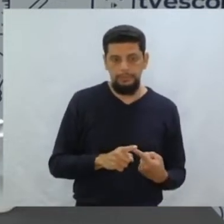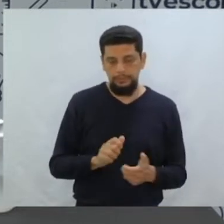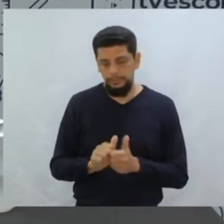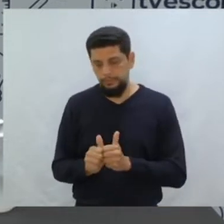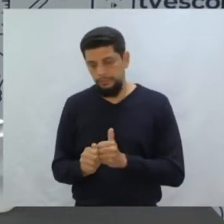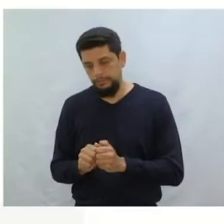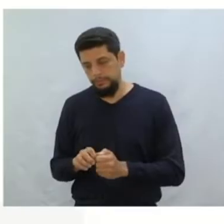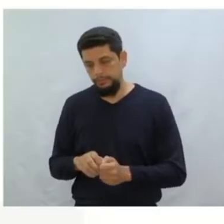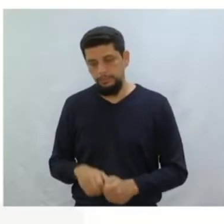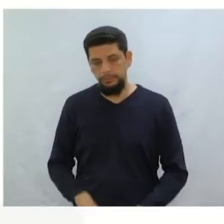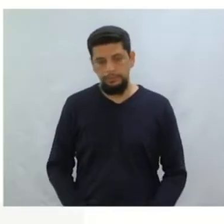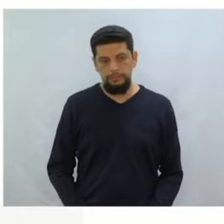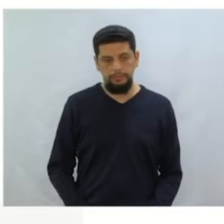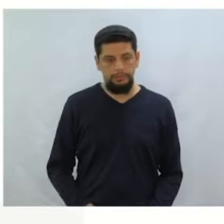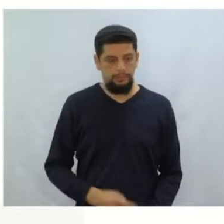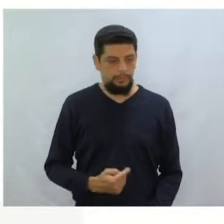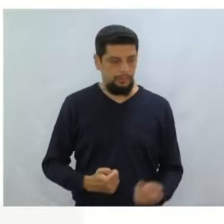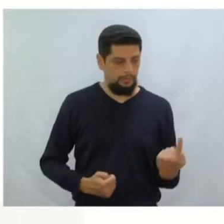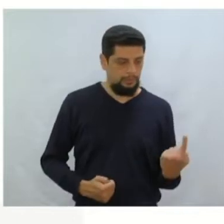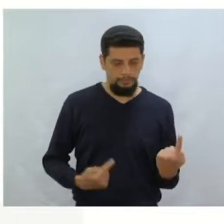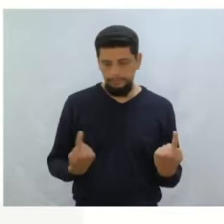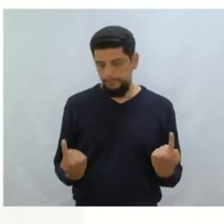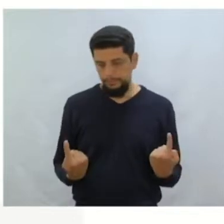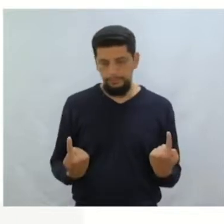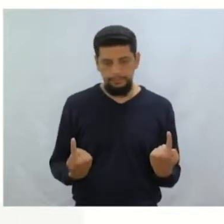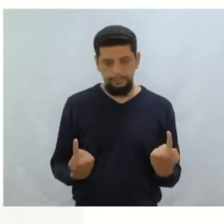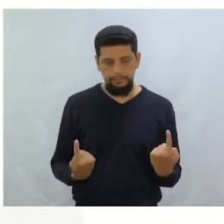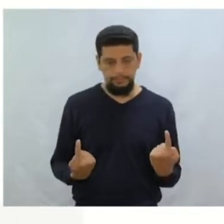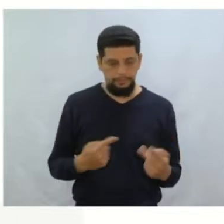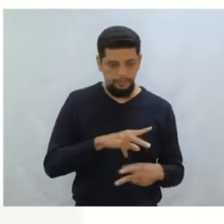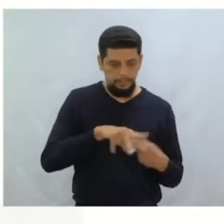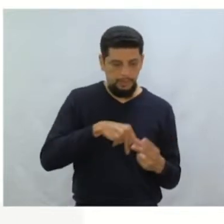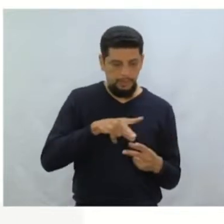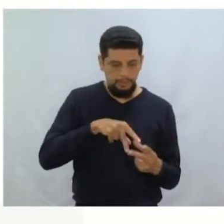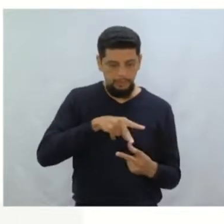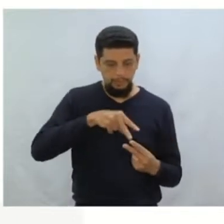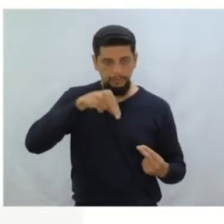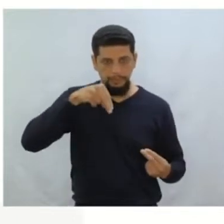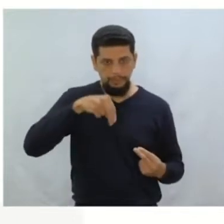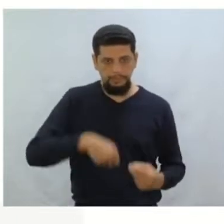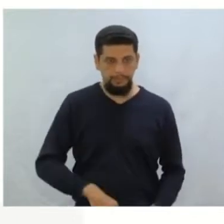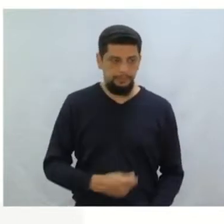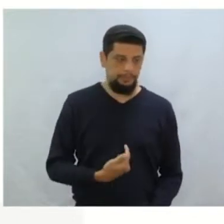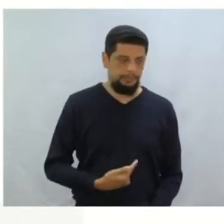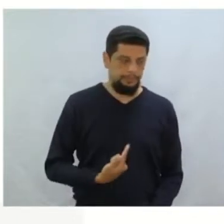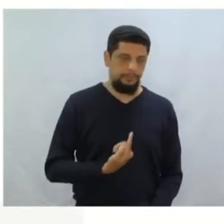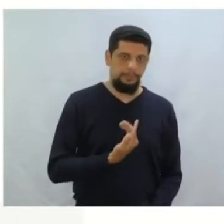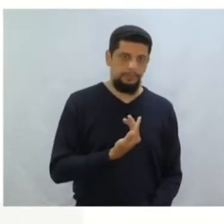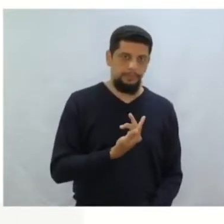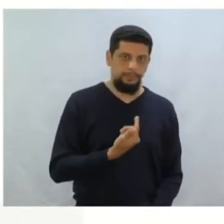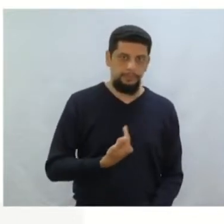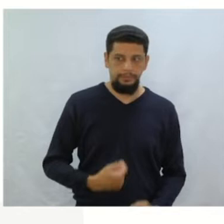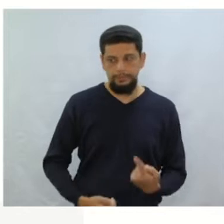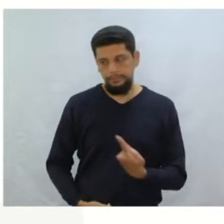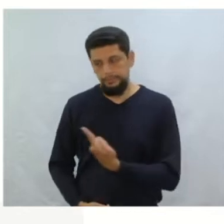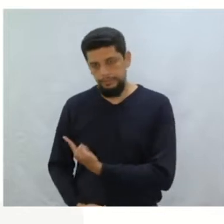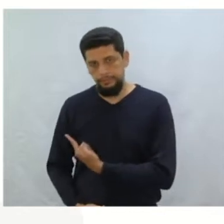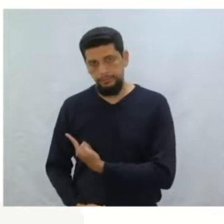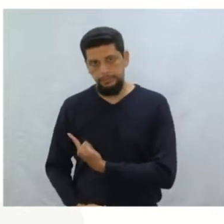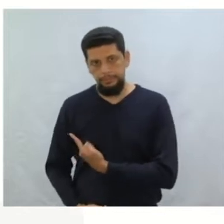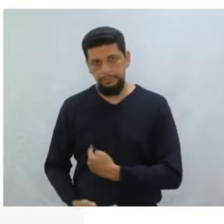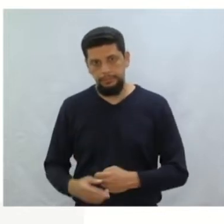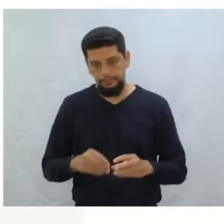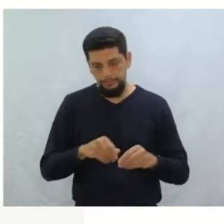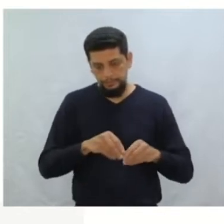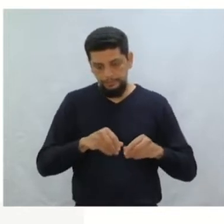O arroz para a outra. Então, temos uma em cada. O macarrão foi lá para a